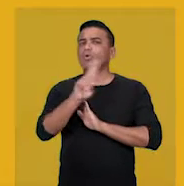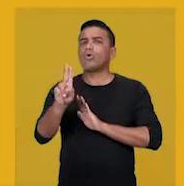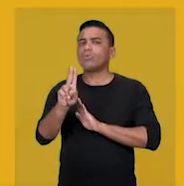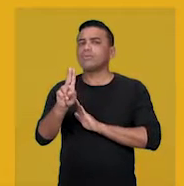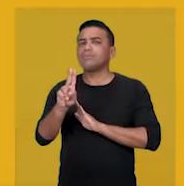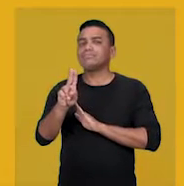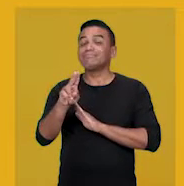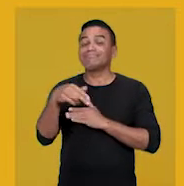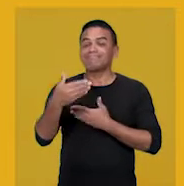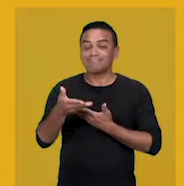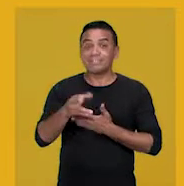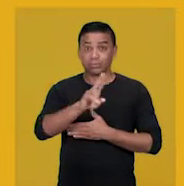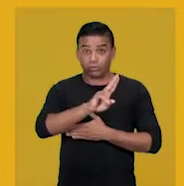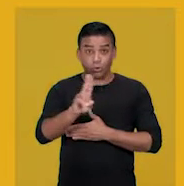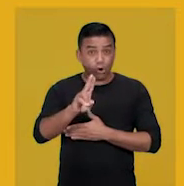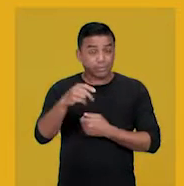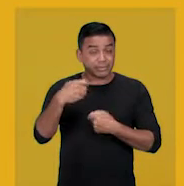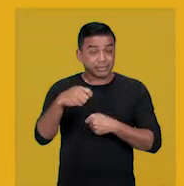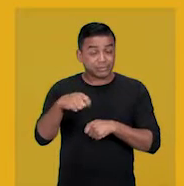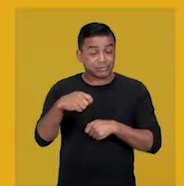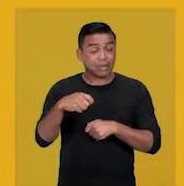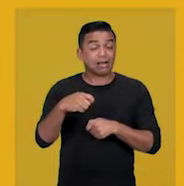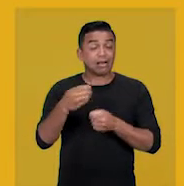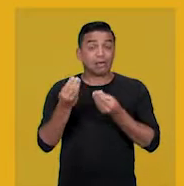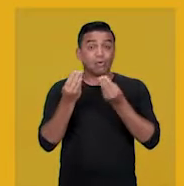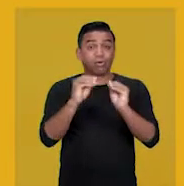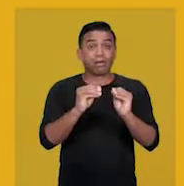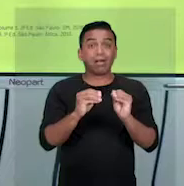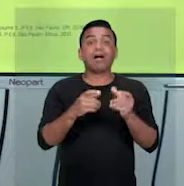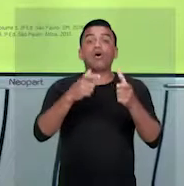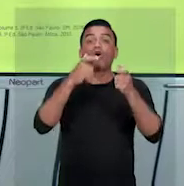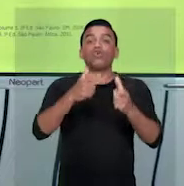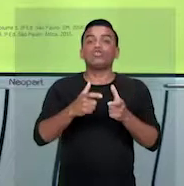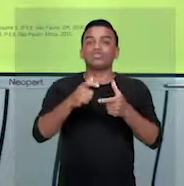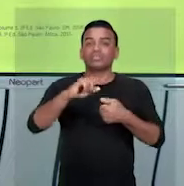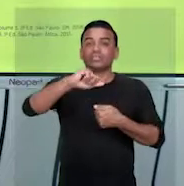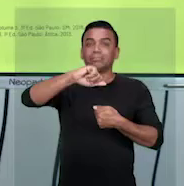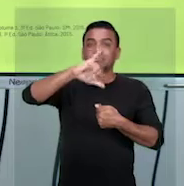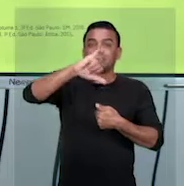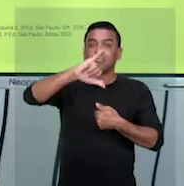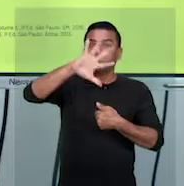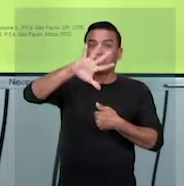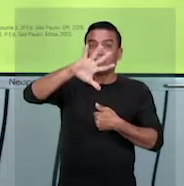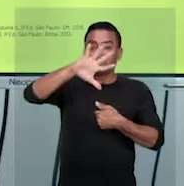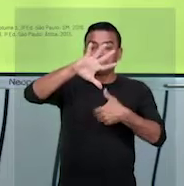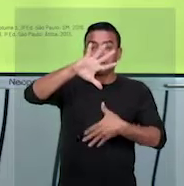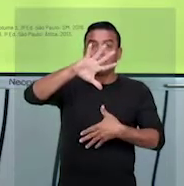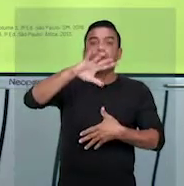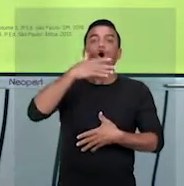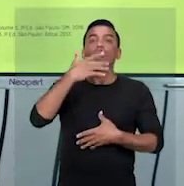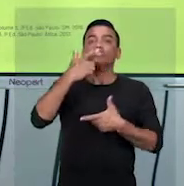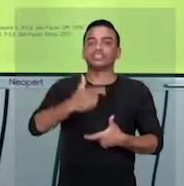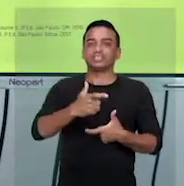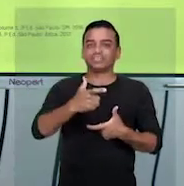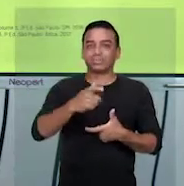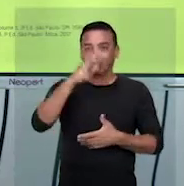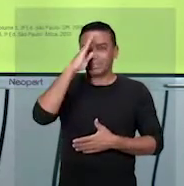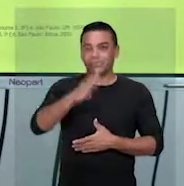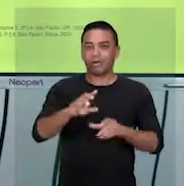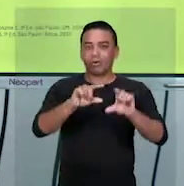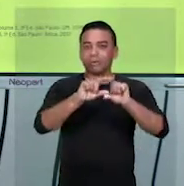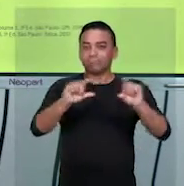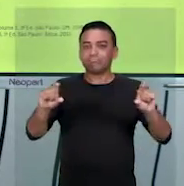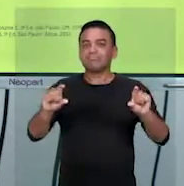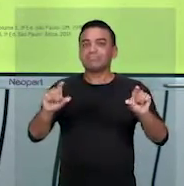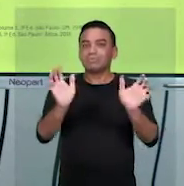né? Então, para o nome, nós precisamos colocar a posição da ramificação e o nome da cadeia principal, que